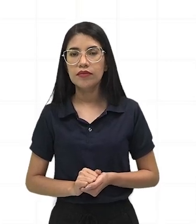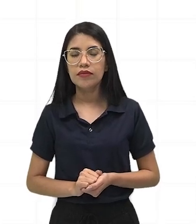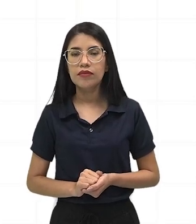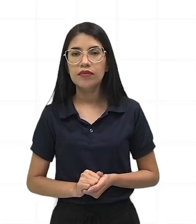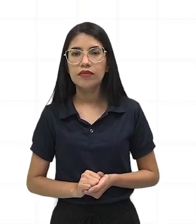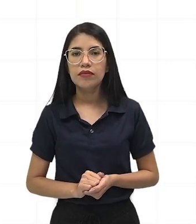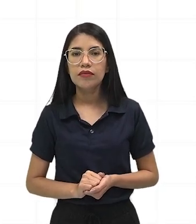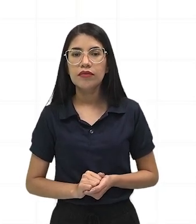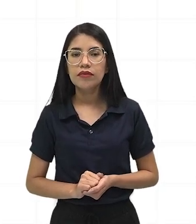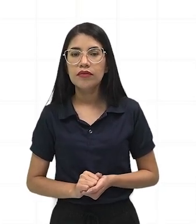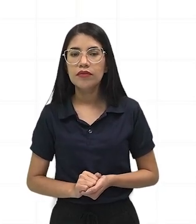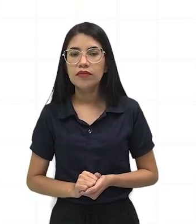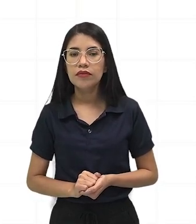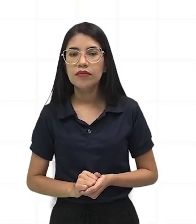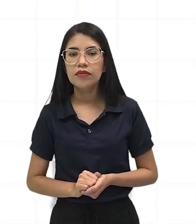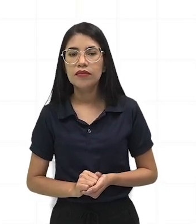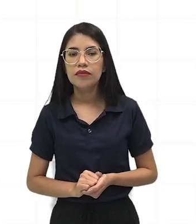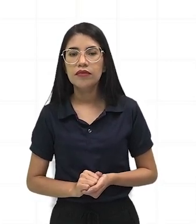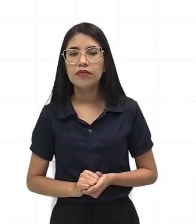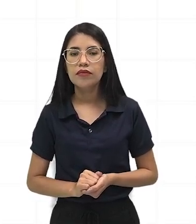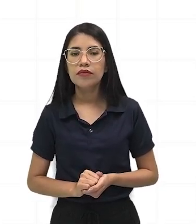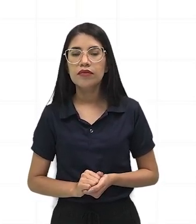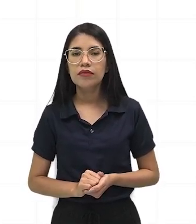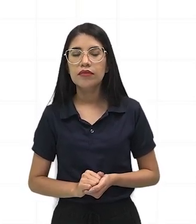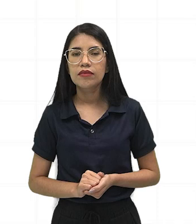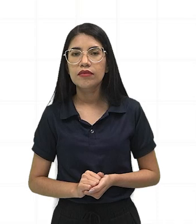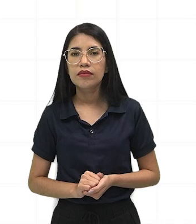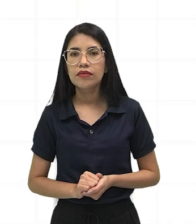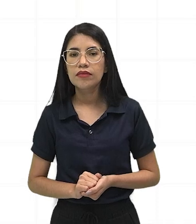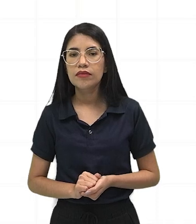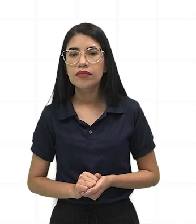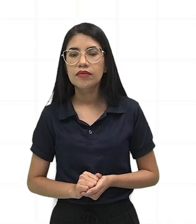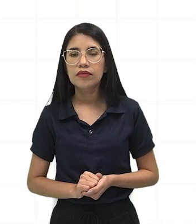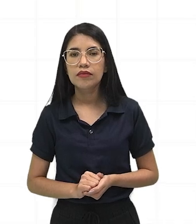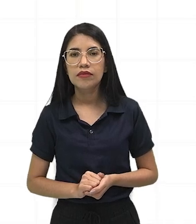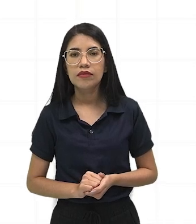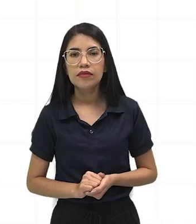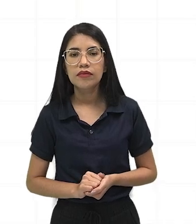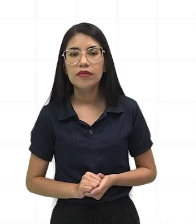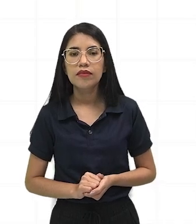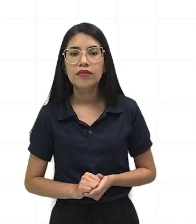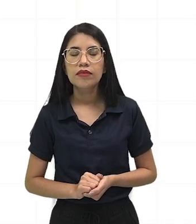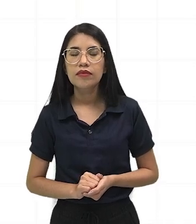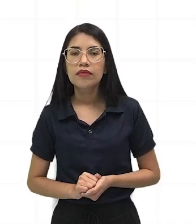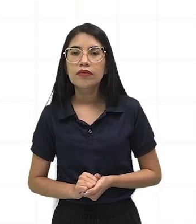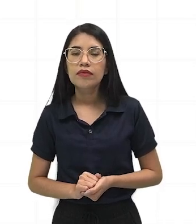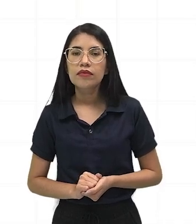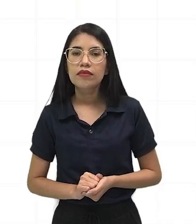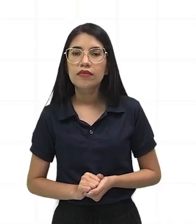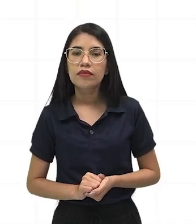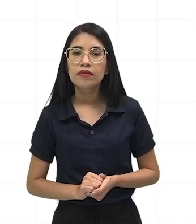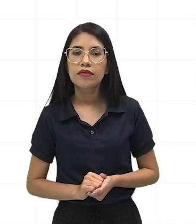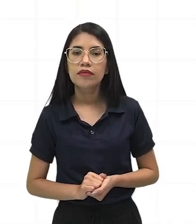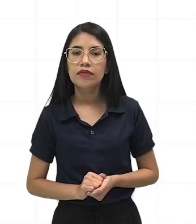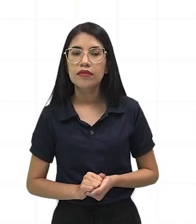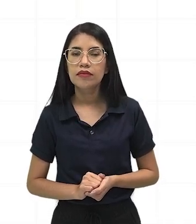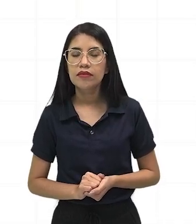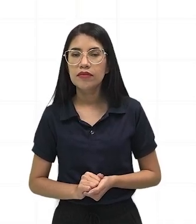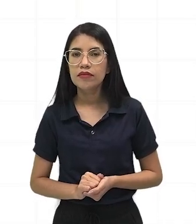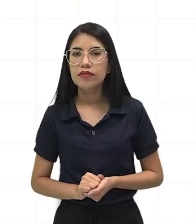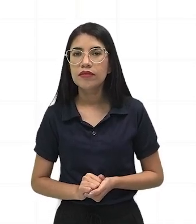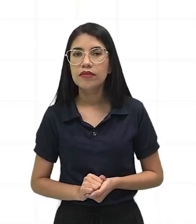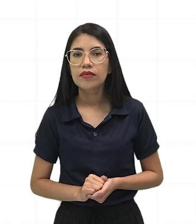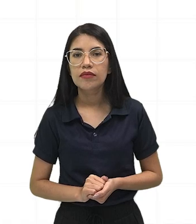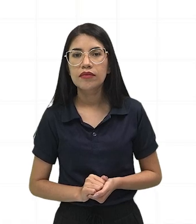Eu tripliquei. 1 vezes 3, como é que é triplicar? Multiplicar por 3, né? Igual a 3. Tripliquei o valor de